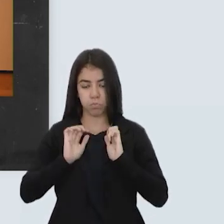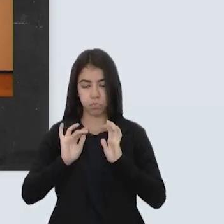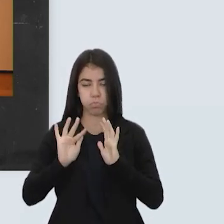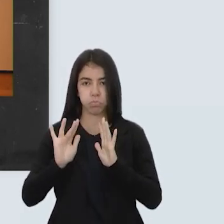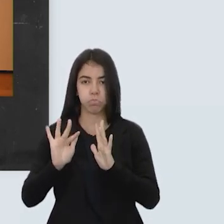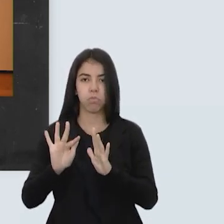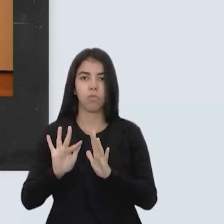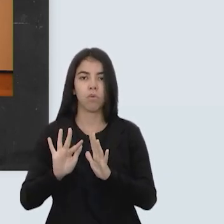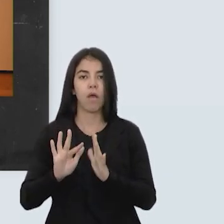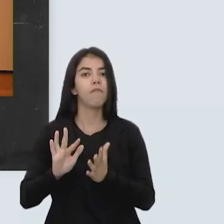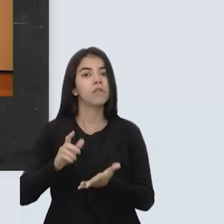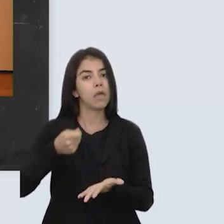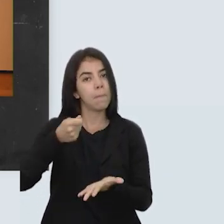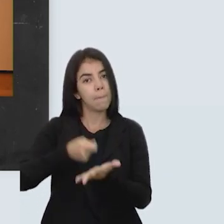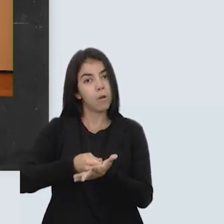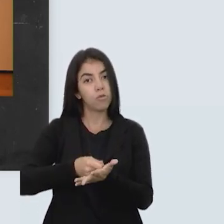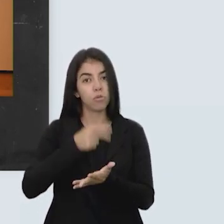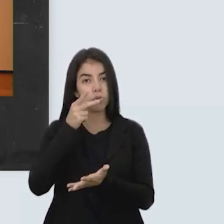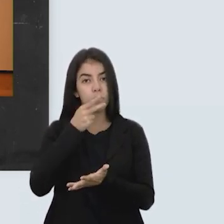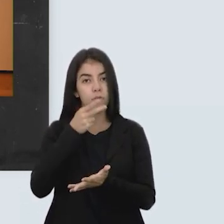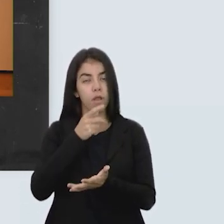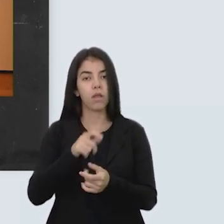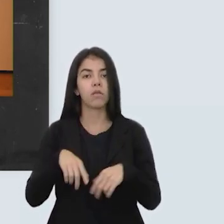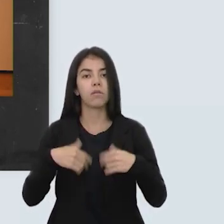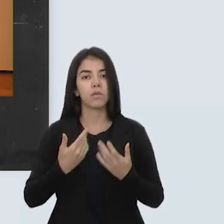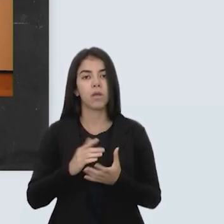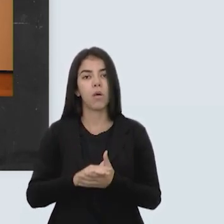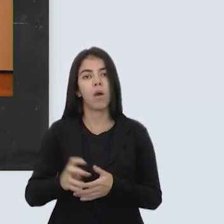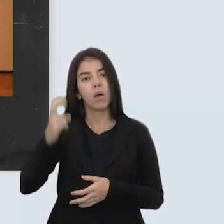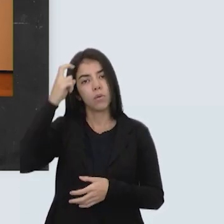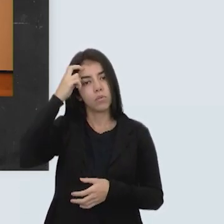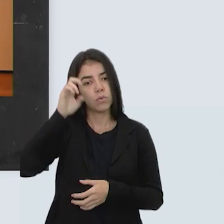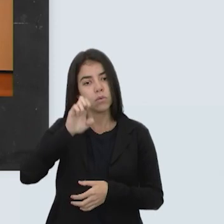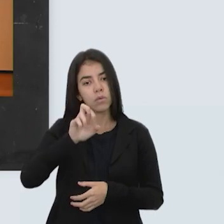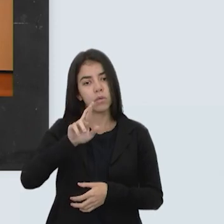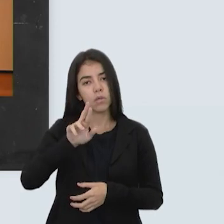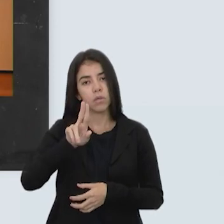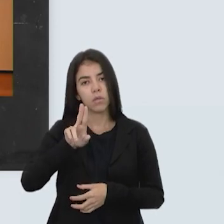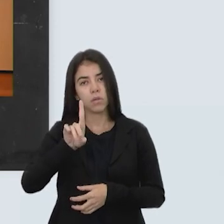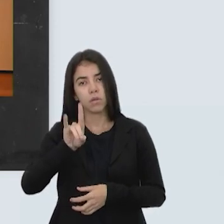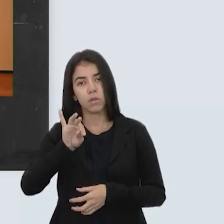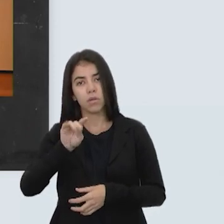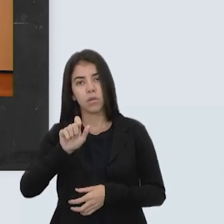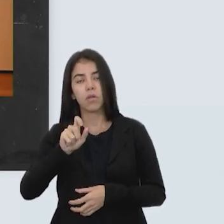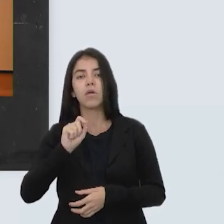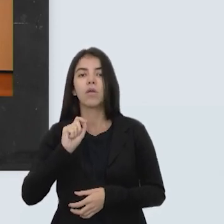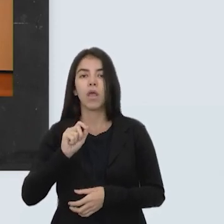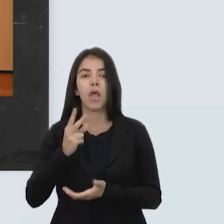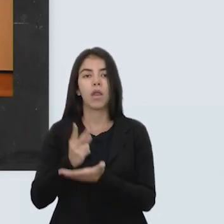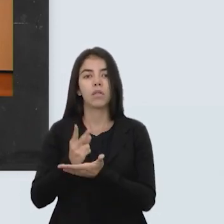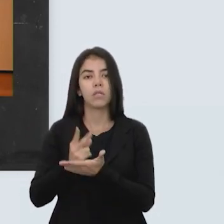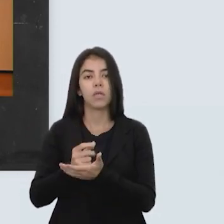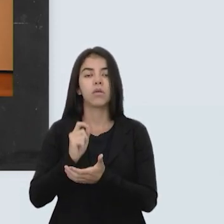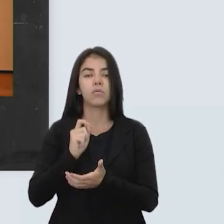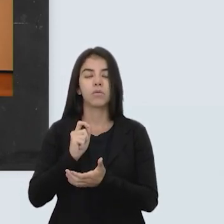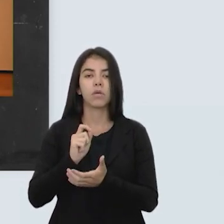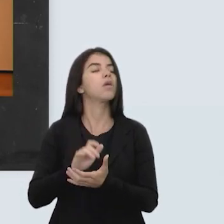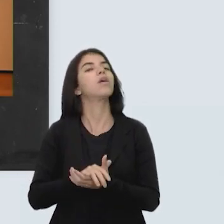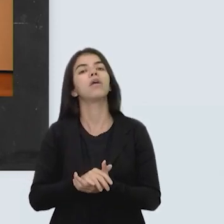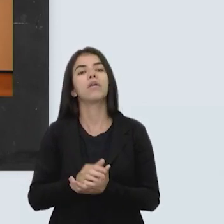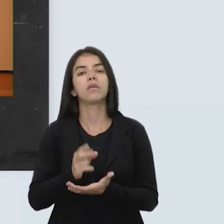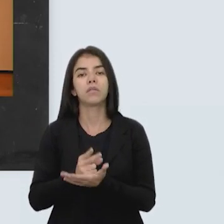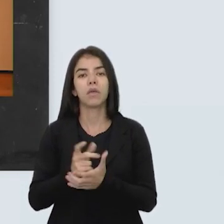isso que eu estou falando. Então, a cultura erudita, ela é considerada superior porque ela tem instâncias de consagração, ou